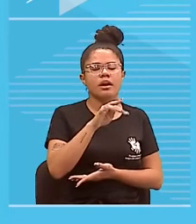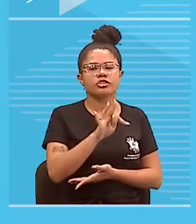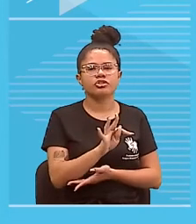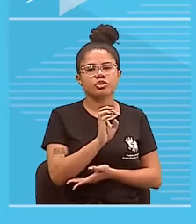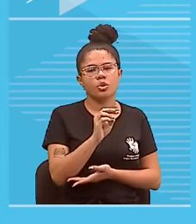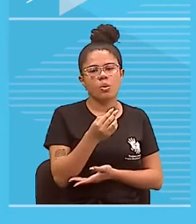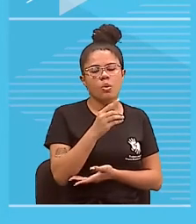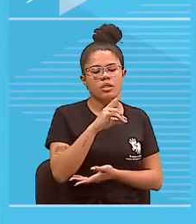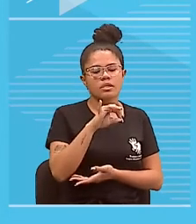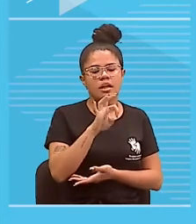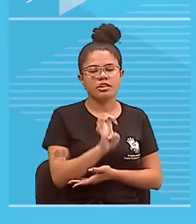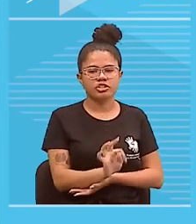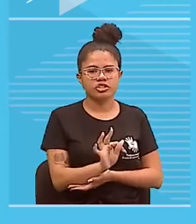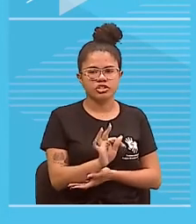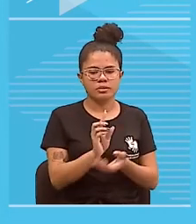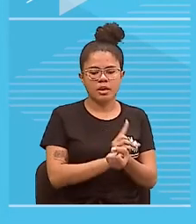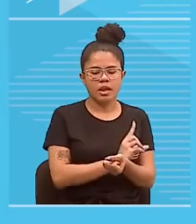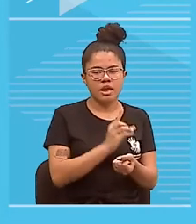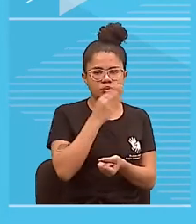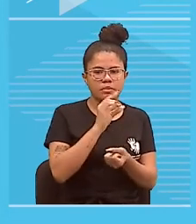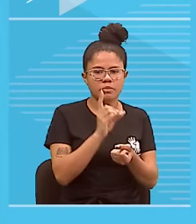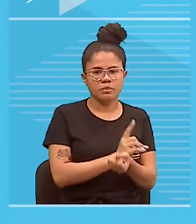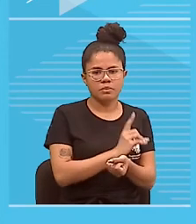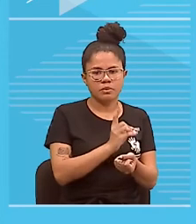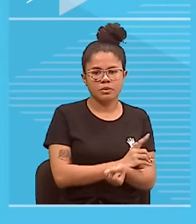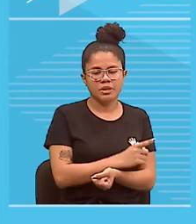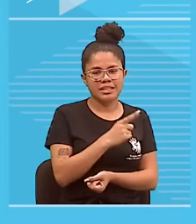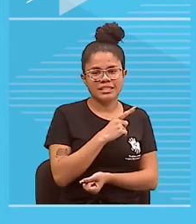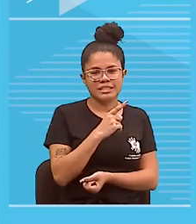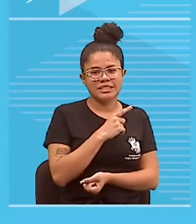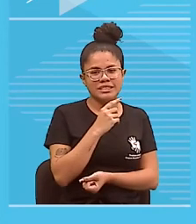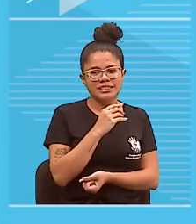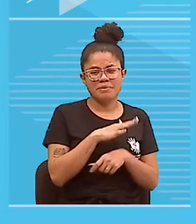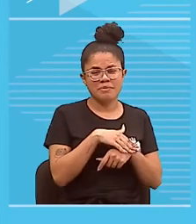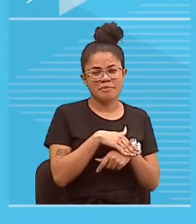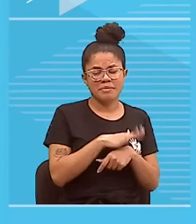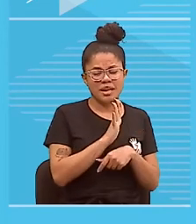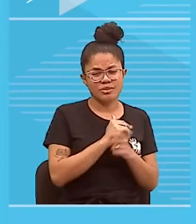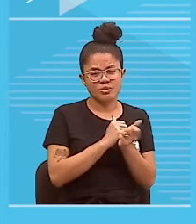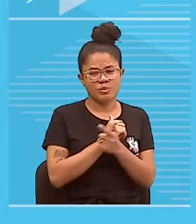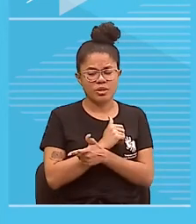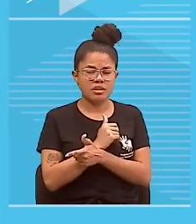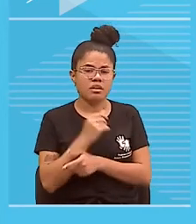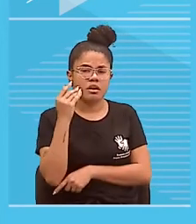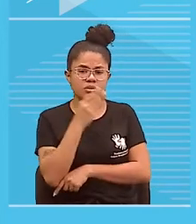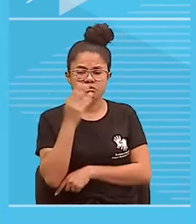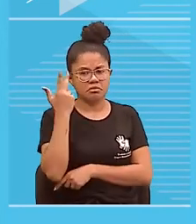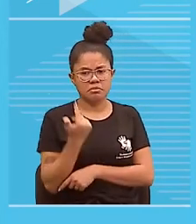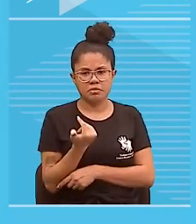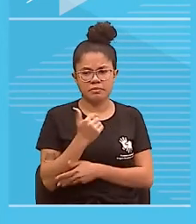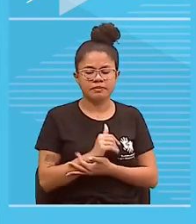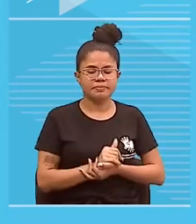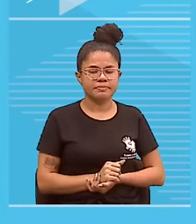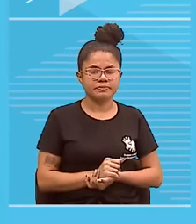que é o sabor doce né o durmo soro bem maior que o açúcar comum